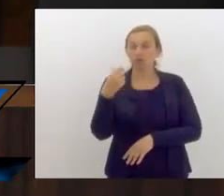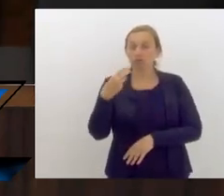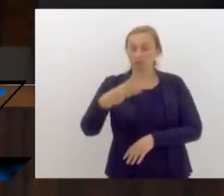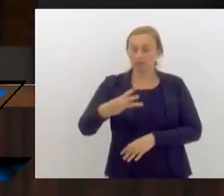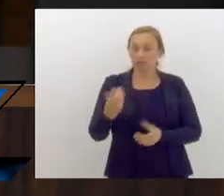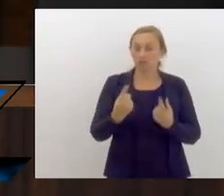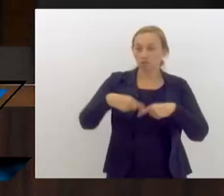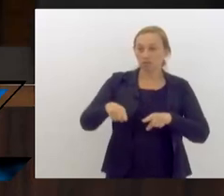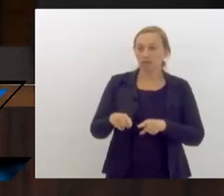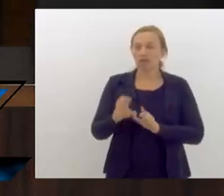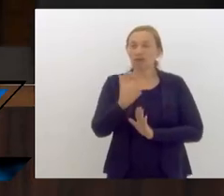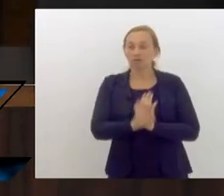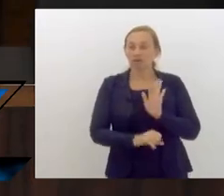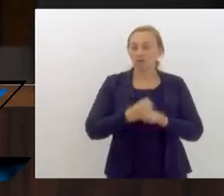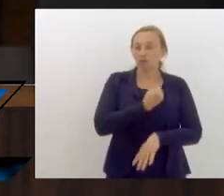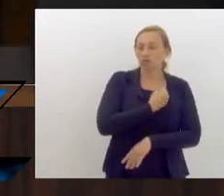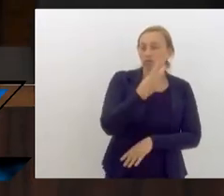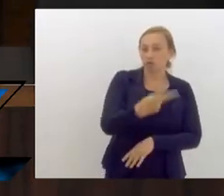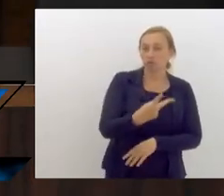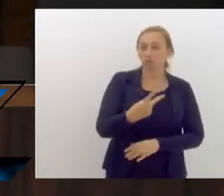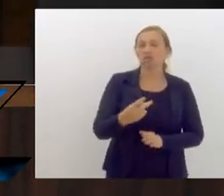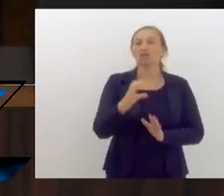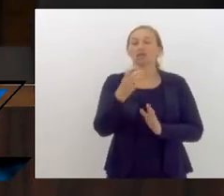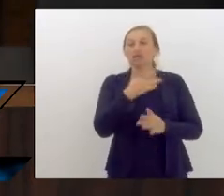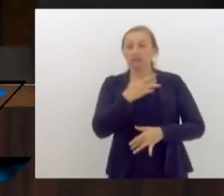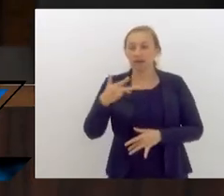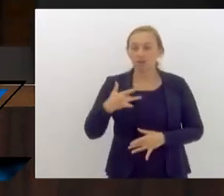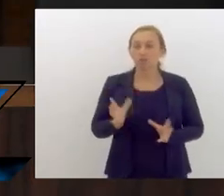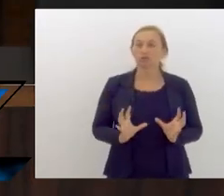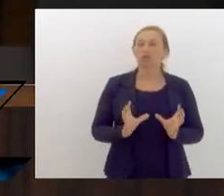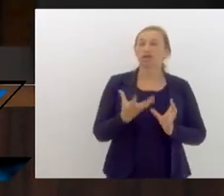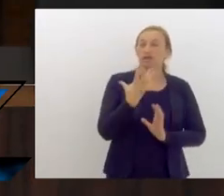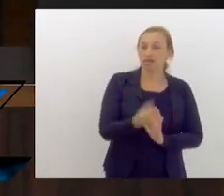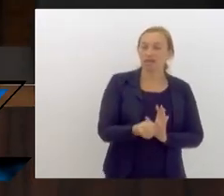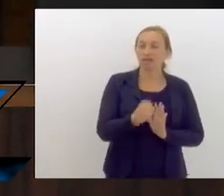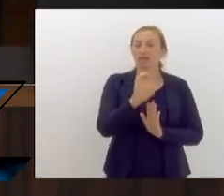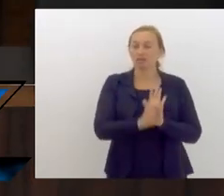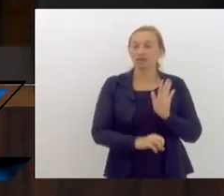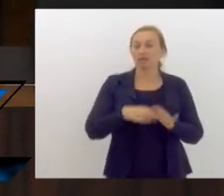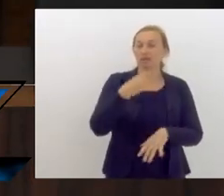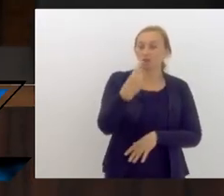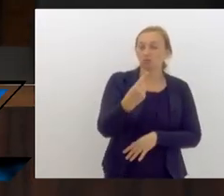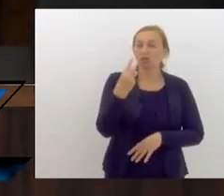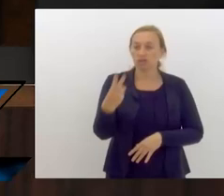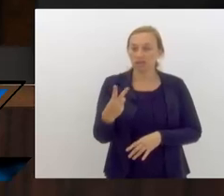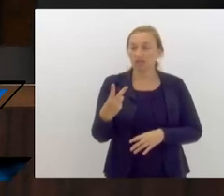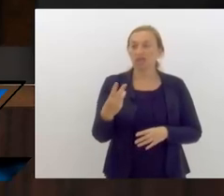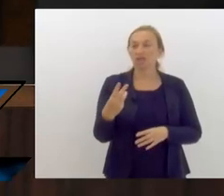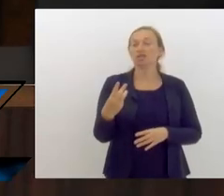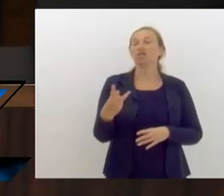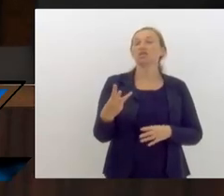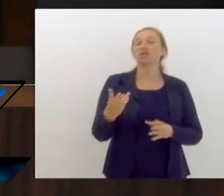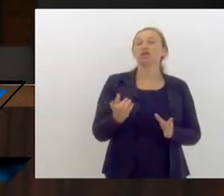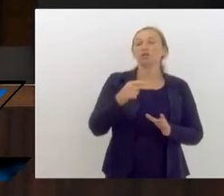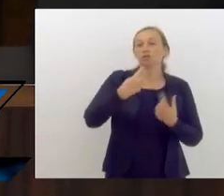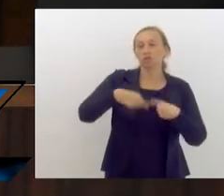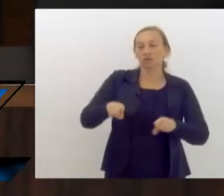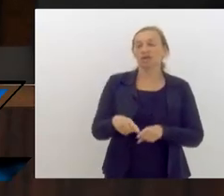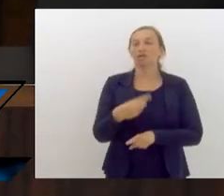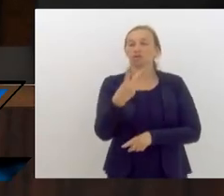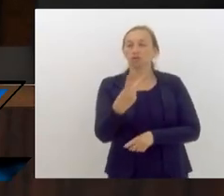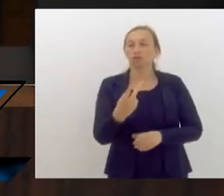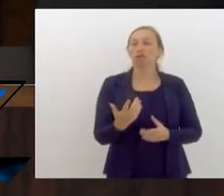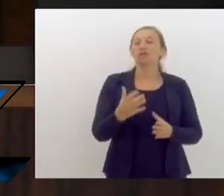contrário emenda número 2 de saúde favorável as emendas de número 1 e 3 e contrário emenda número 2 de segurança